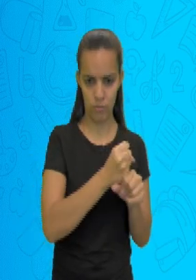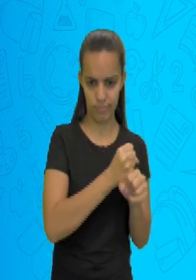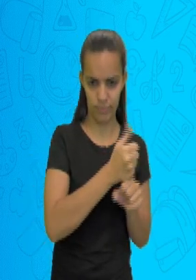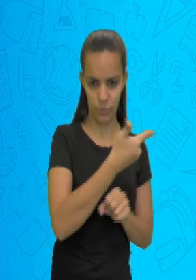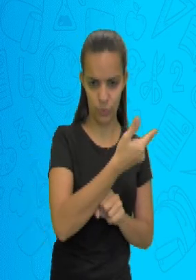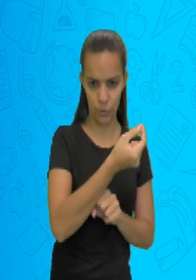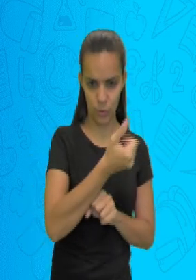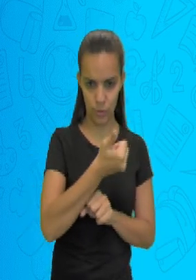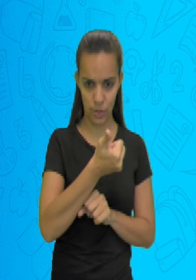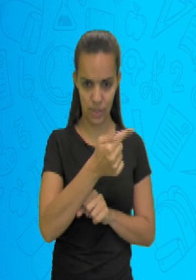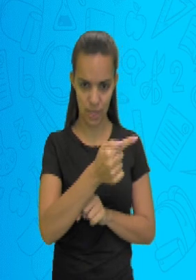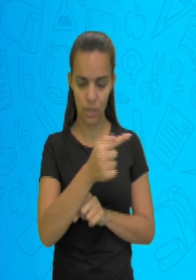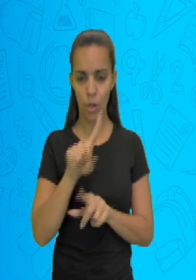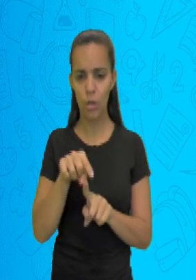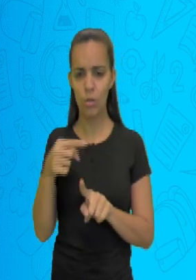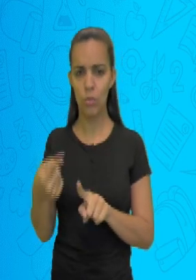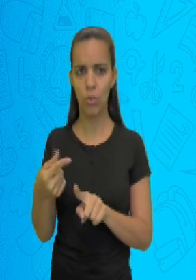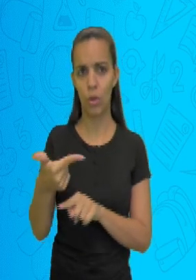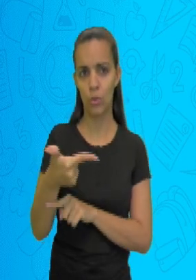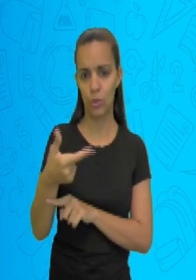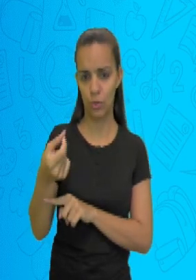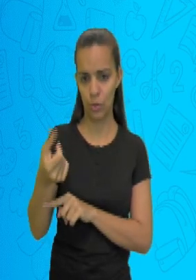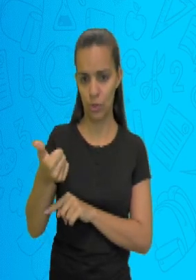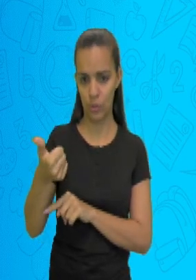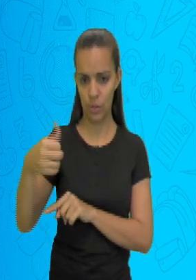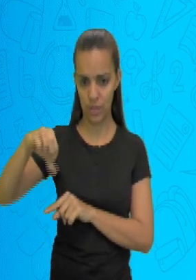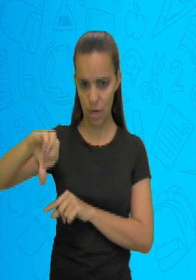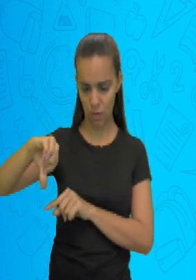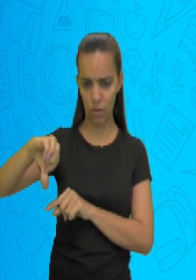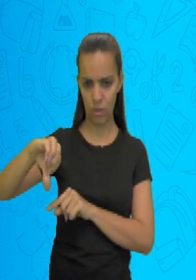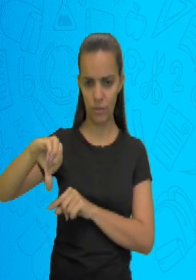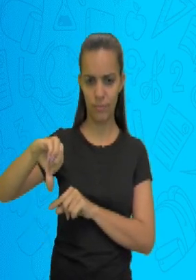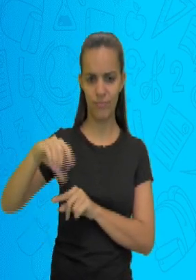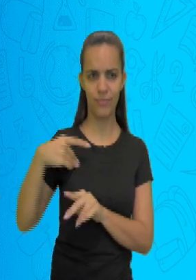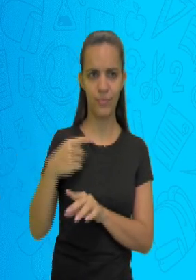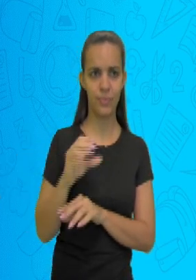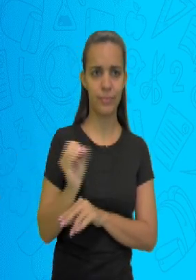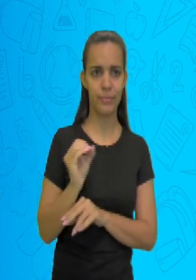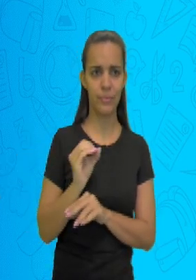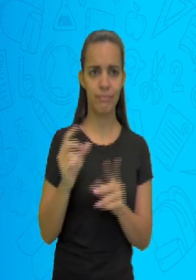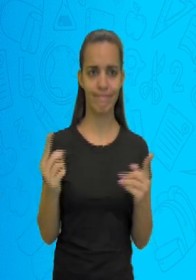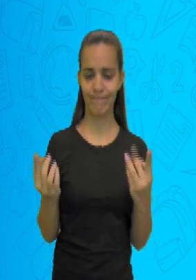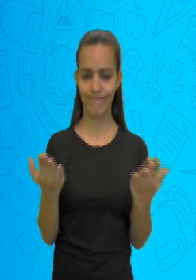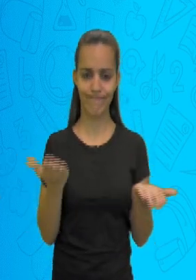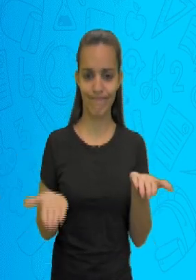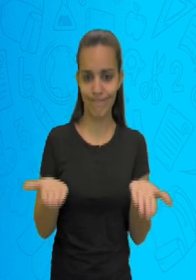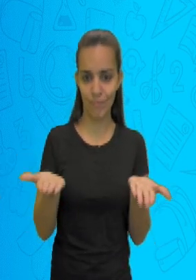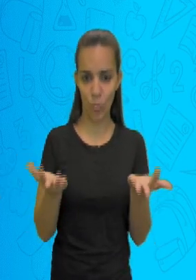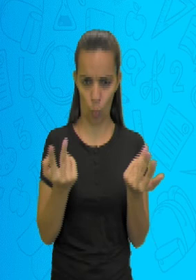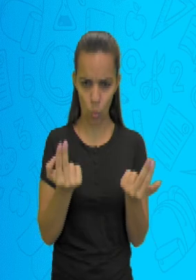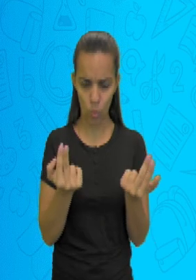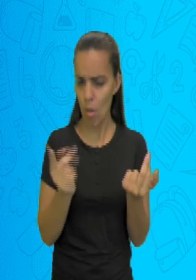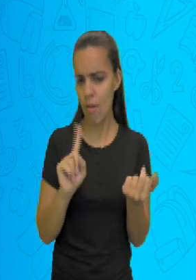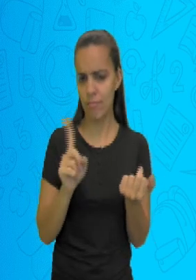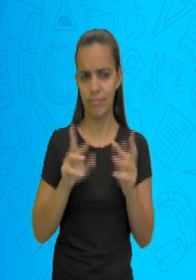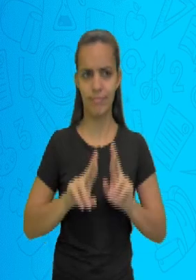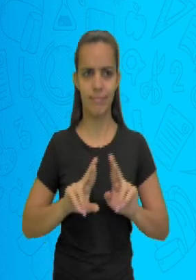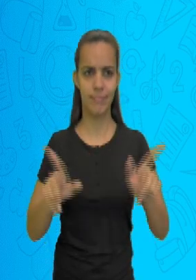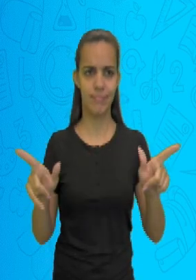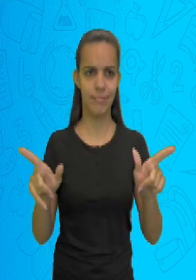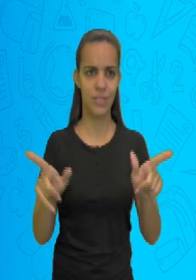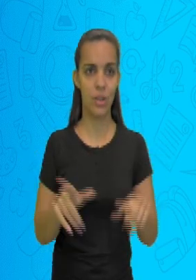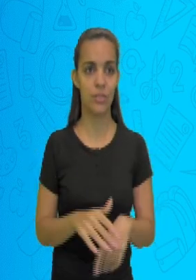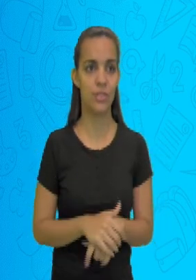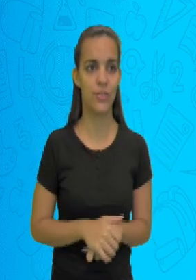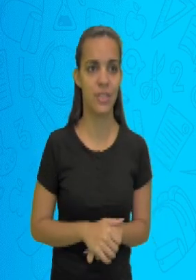preciso ver o ano. Esse calendário aqui é de 2017, então eu não posso me referir a ele neste ano.